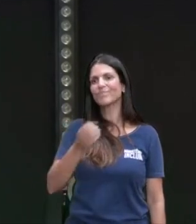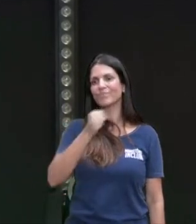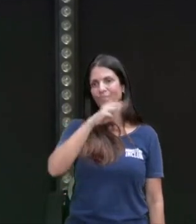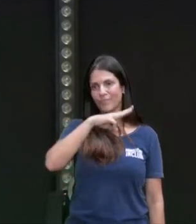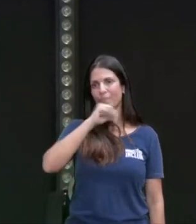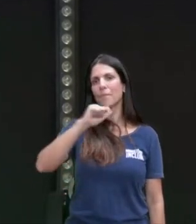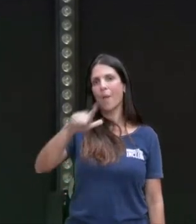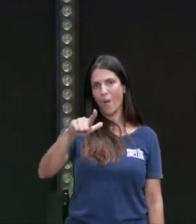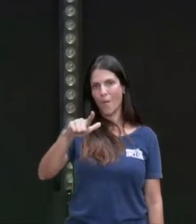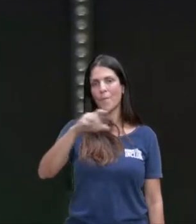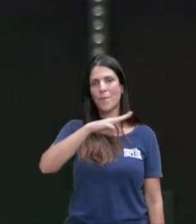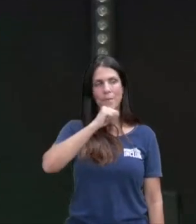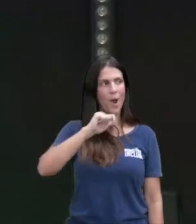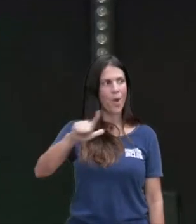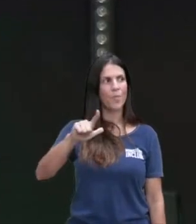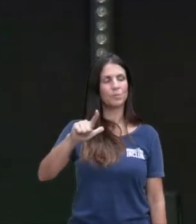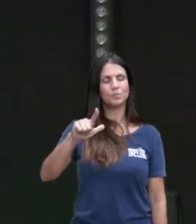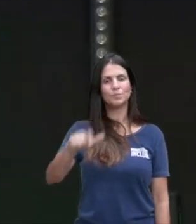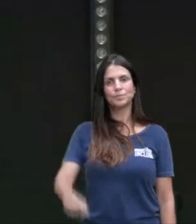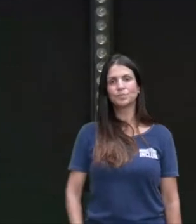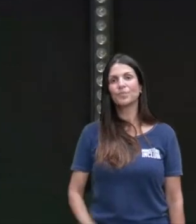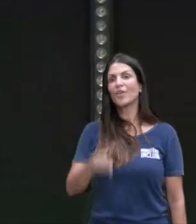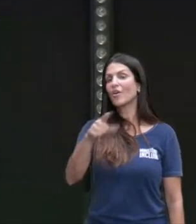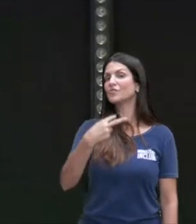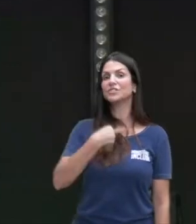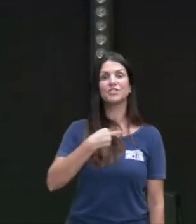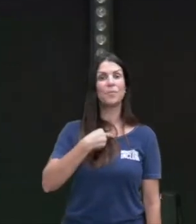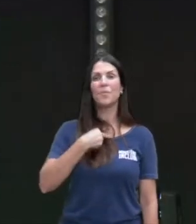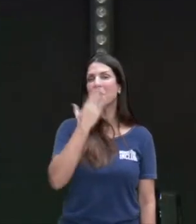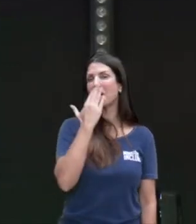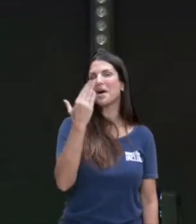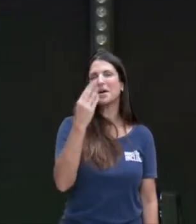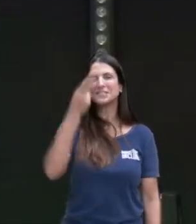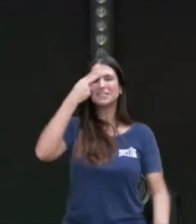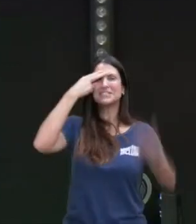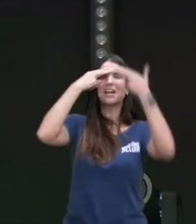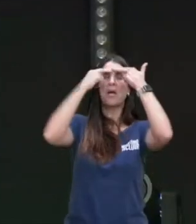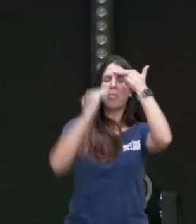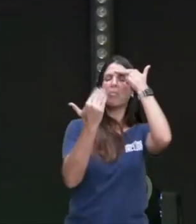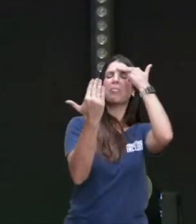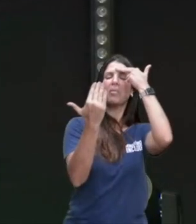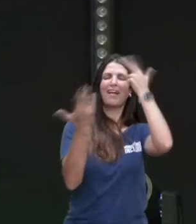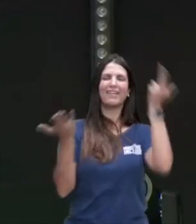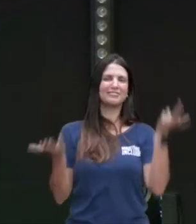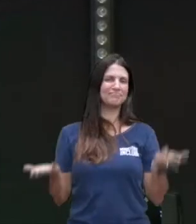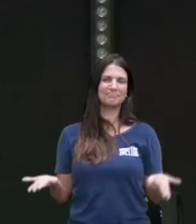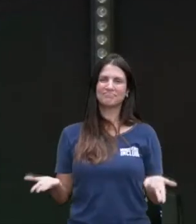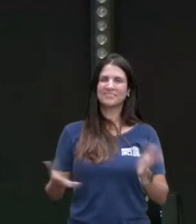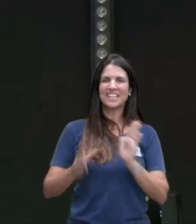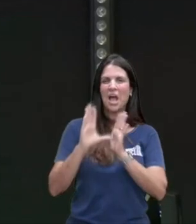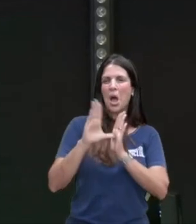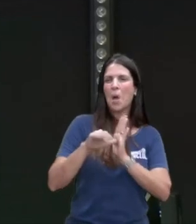bobeira diante dos traumas e decepções que estão roubando o seu